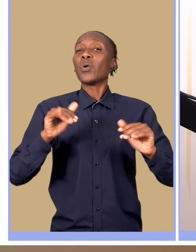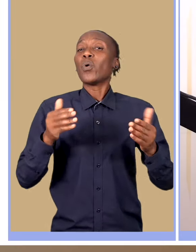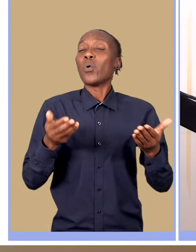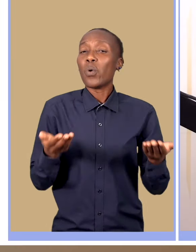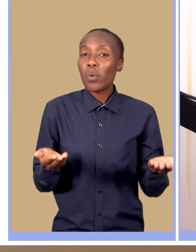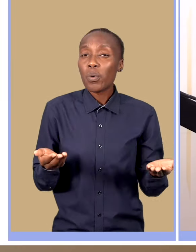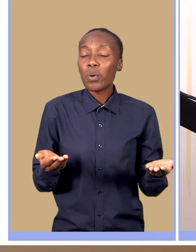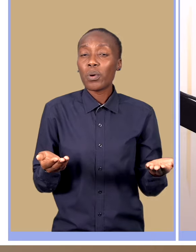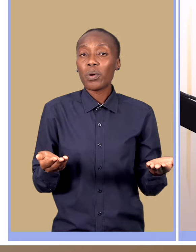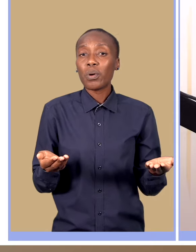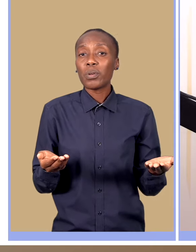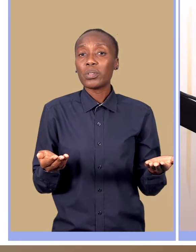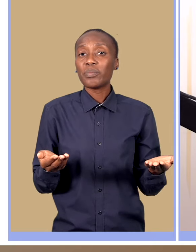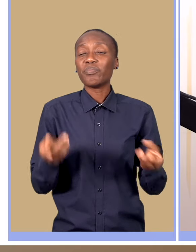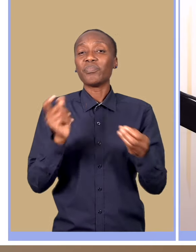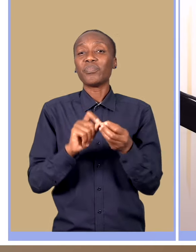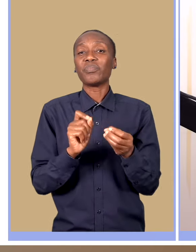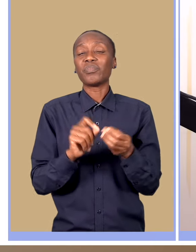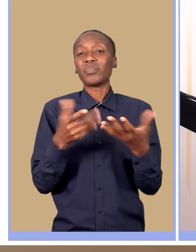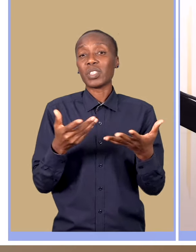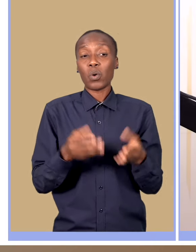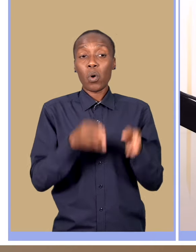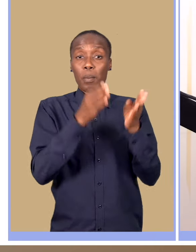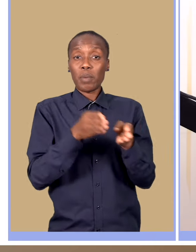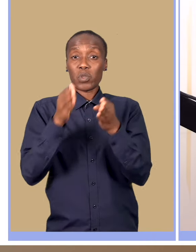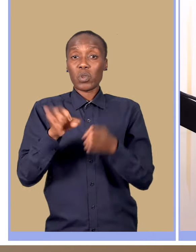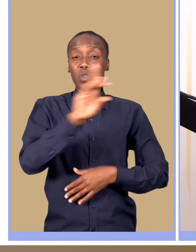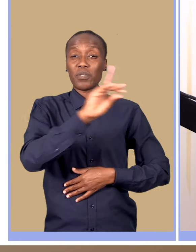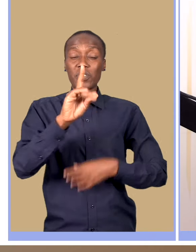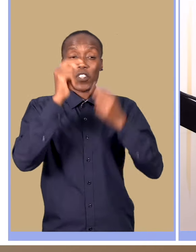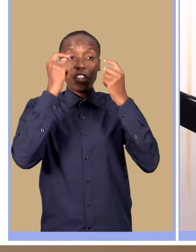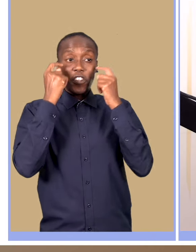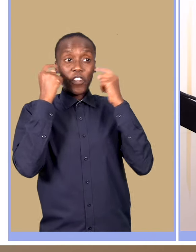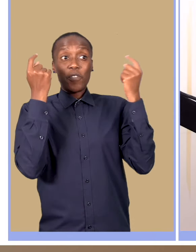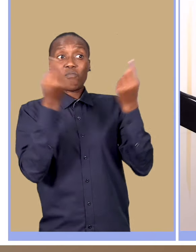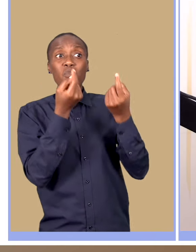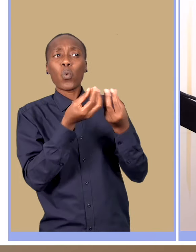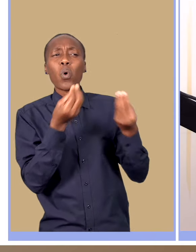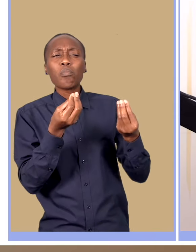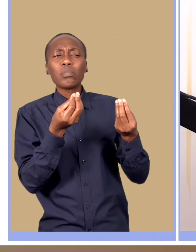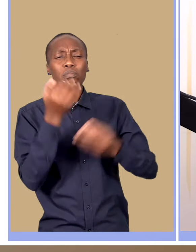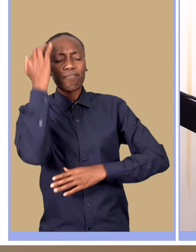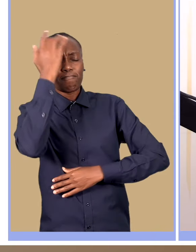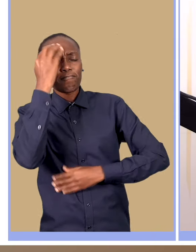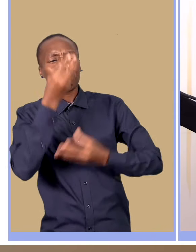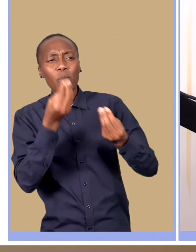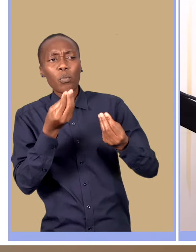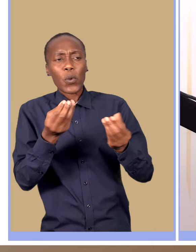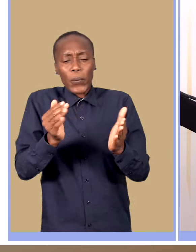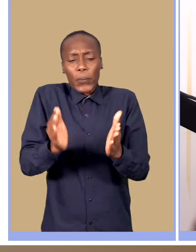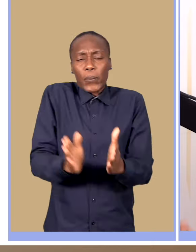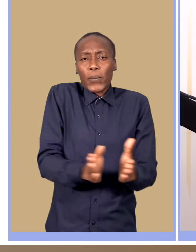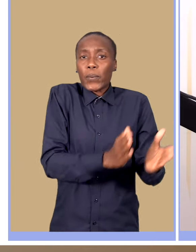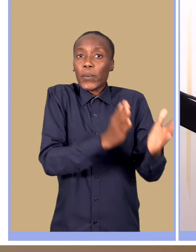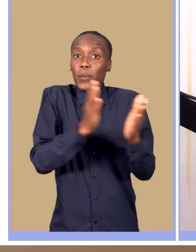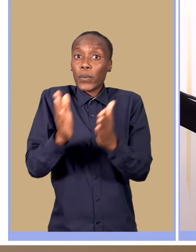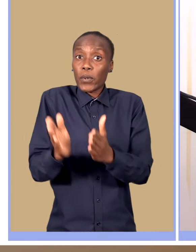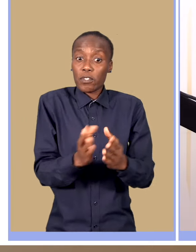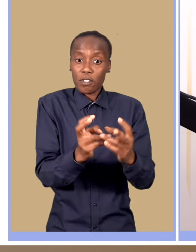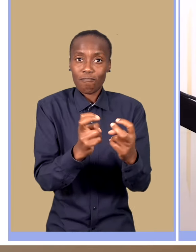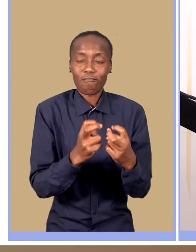inclusiva ou até, quer dizer, voltado para pessoas com deficiência. Podíamos pensar, enfim, organizarmos um tipo